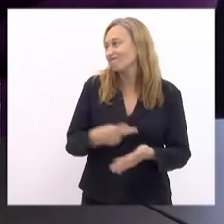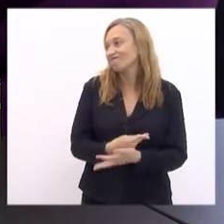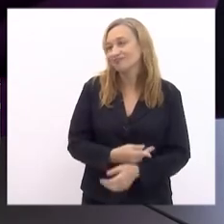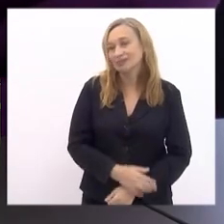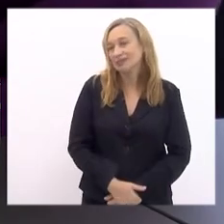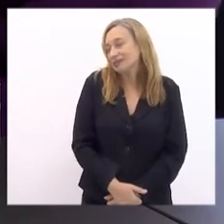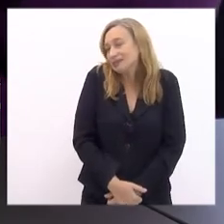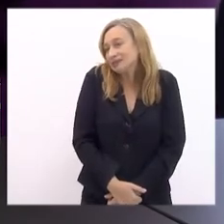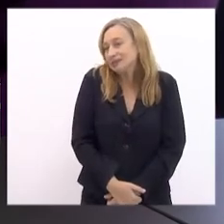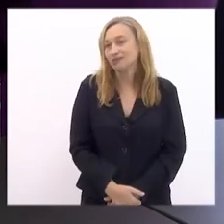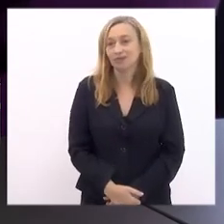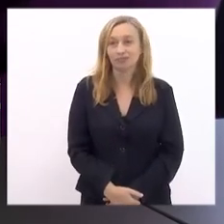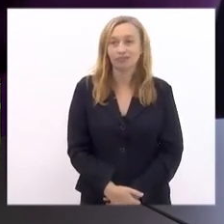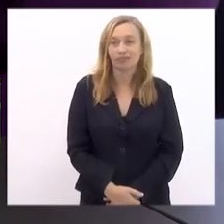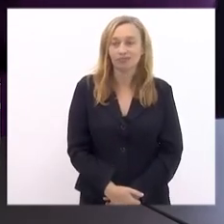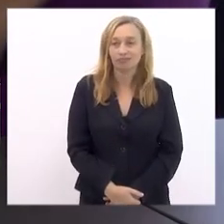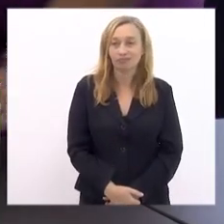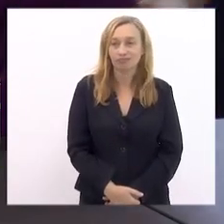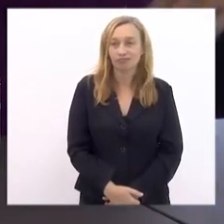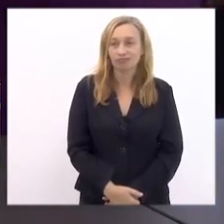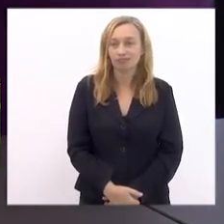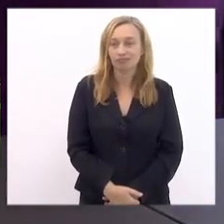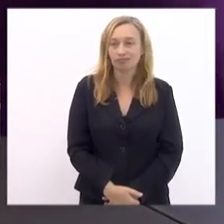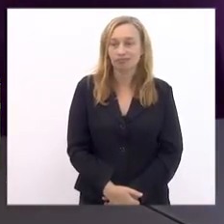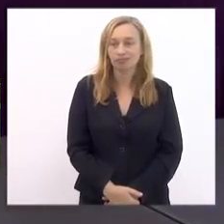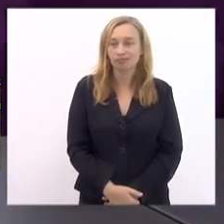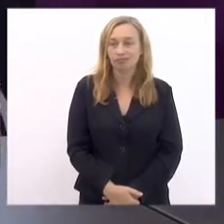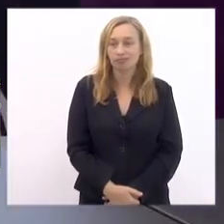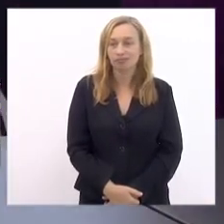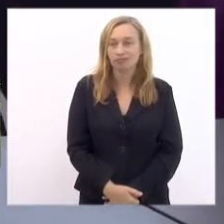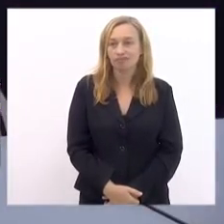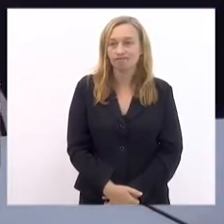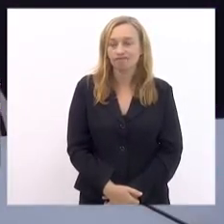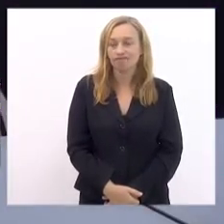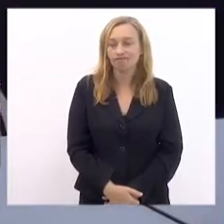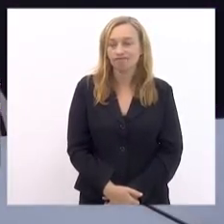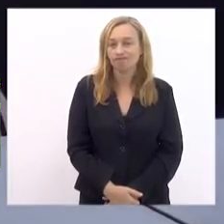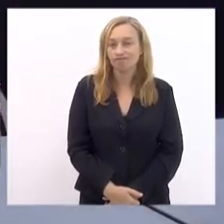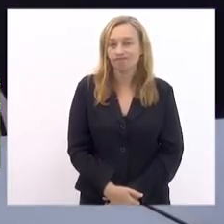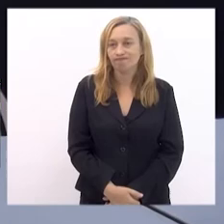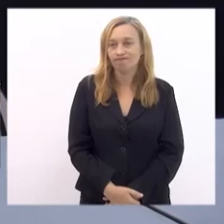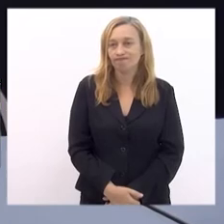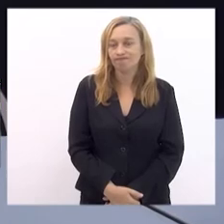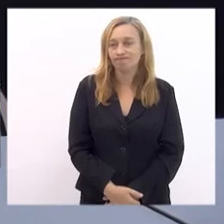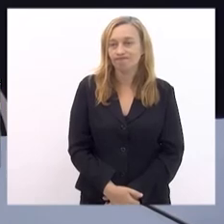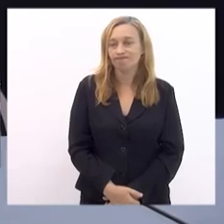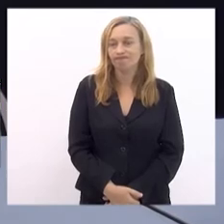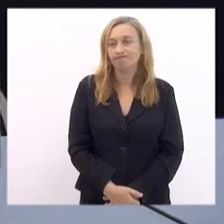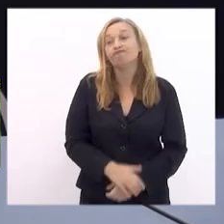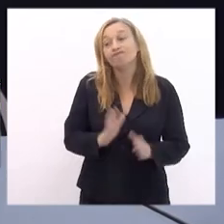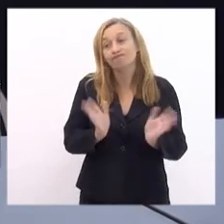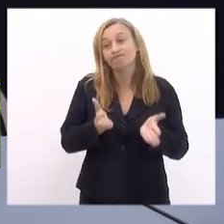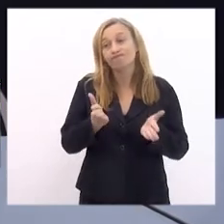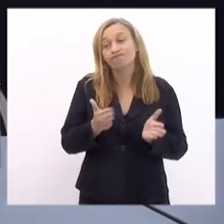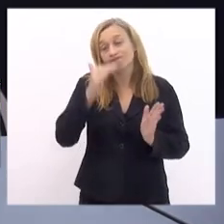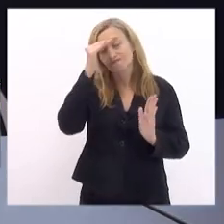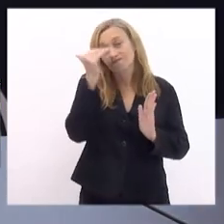deixa eu virar um pouquinho para cá, porque o senhor está virado para lá, por isso que o senhor não está. Tá, ok. Obrigado. Já não temos mais tempo para errar. A partir de agora é